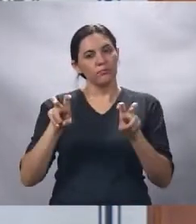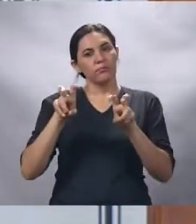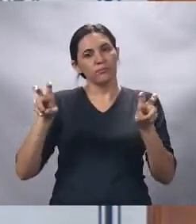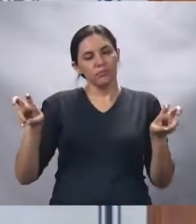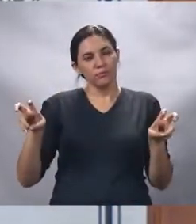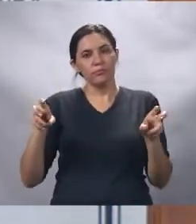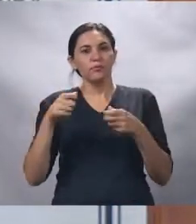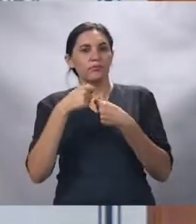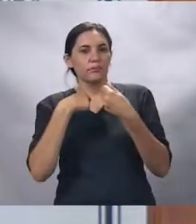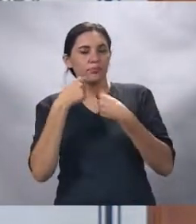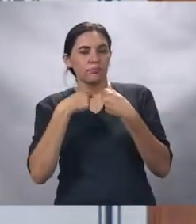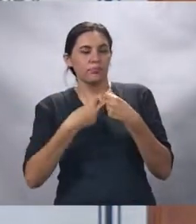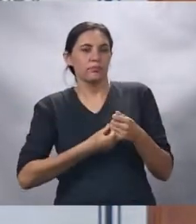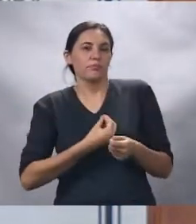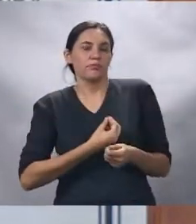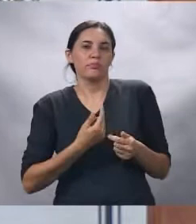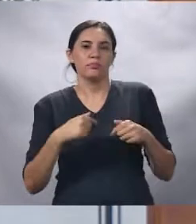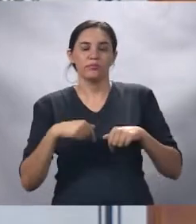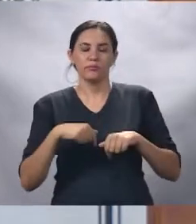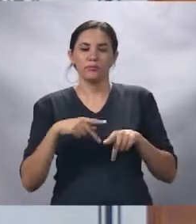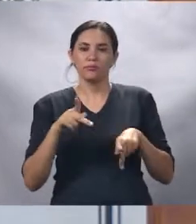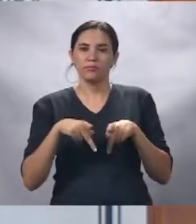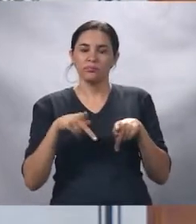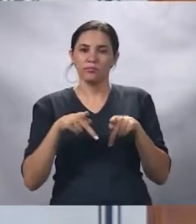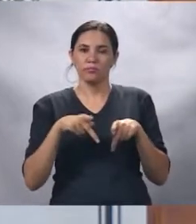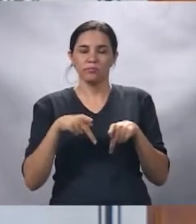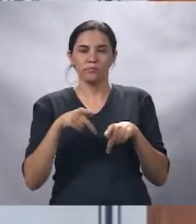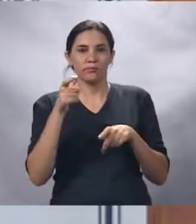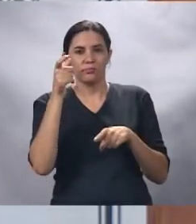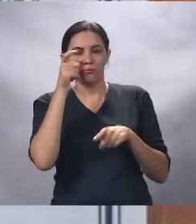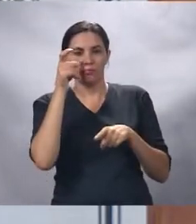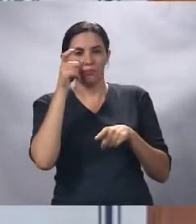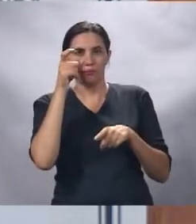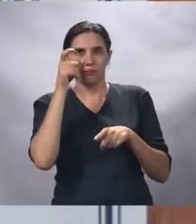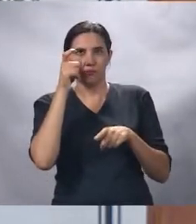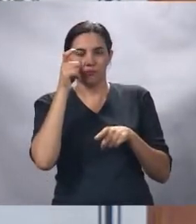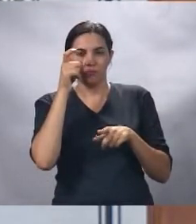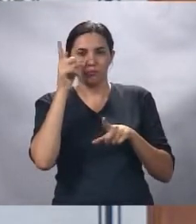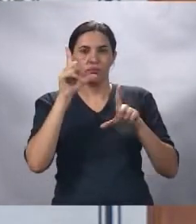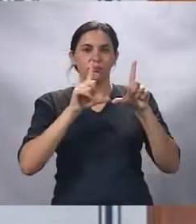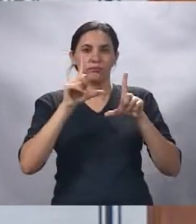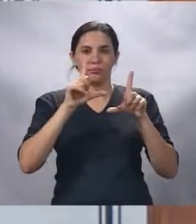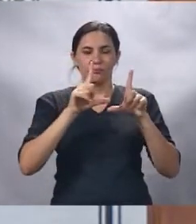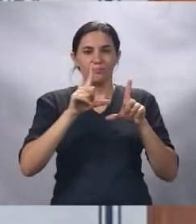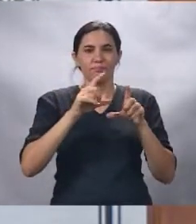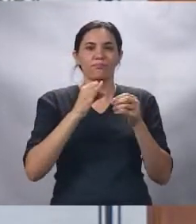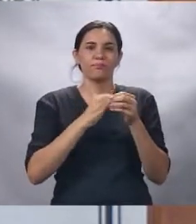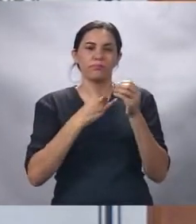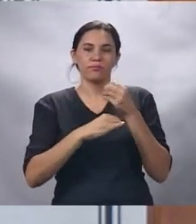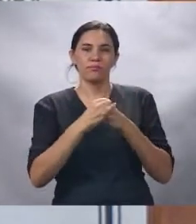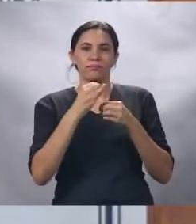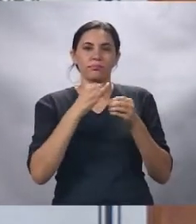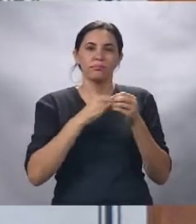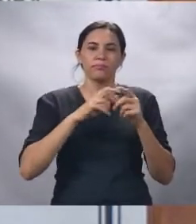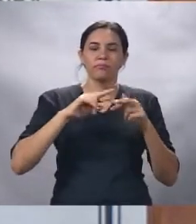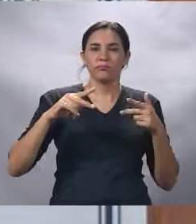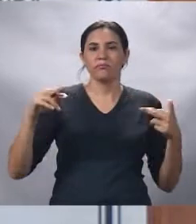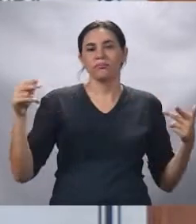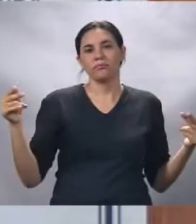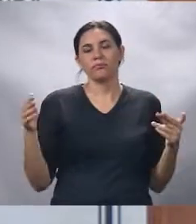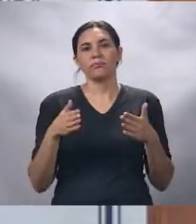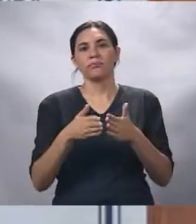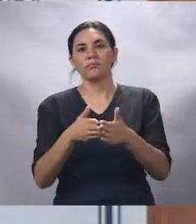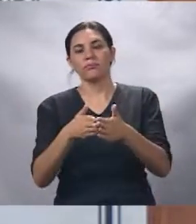a imprensa presente e as pessoas que nos assistem pelas diversas mídias. Bom, esse nosso requerimento aqui, como